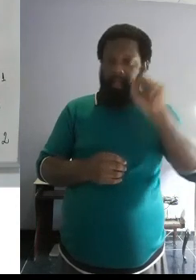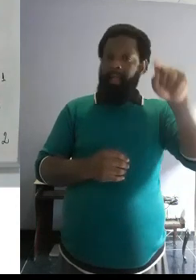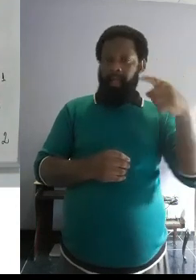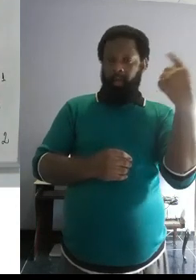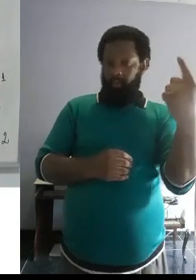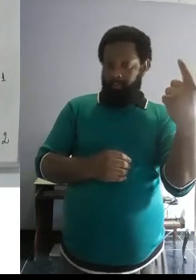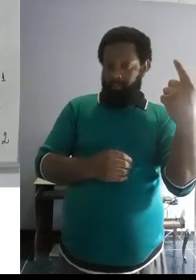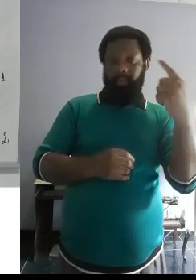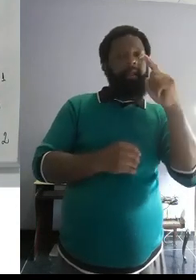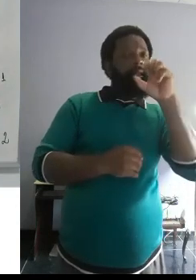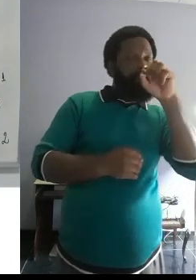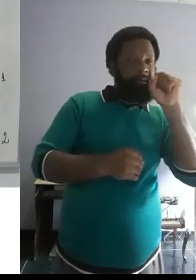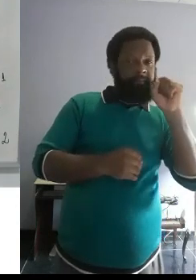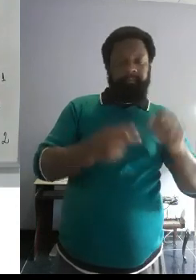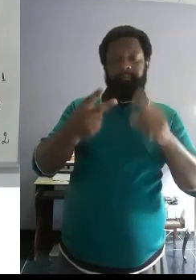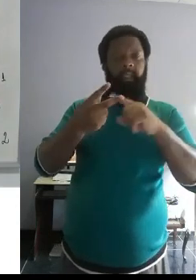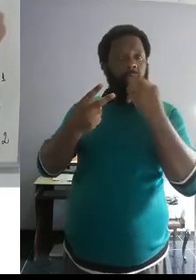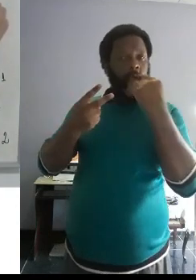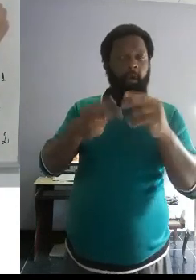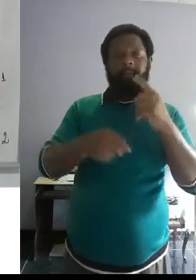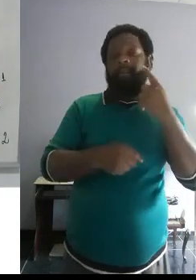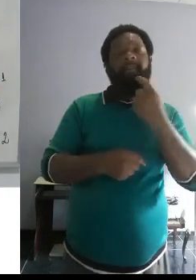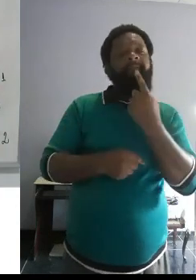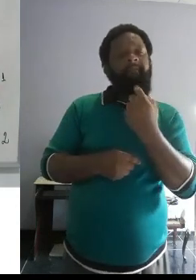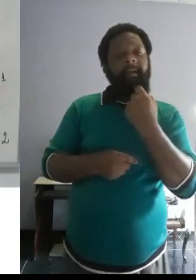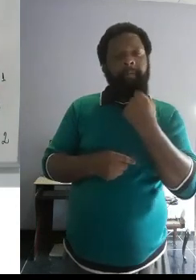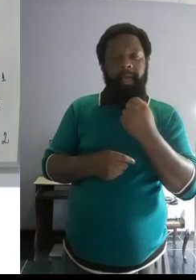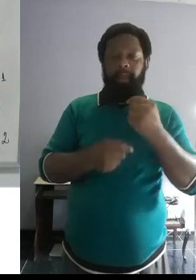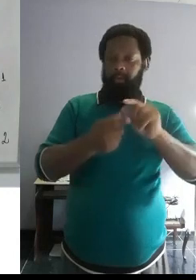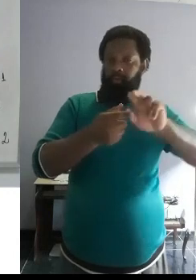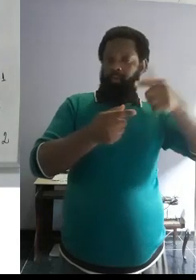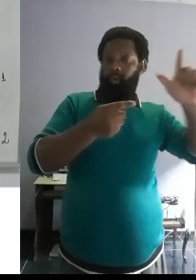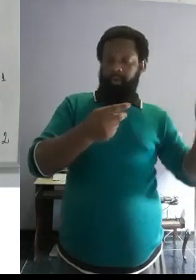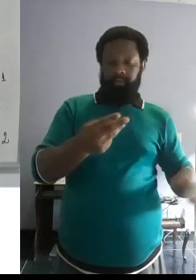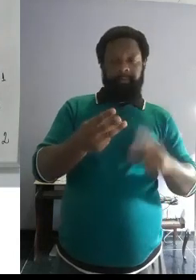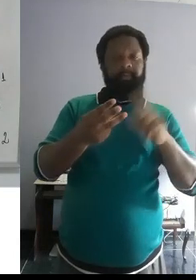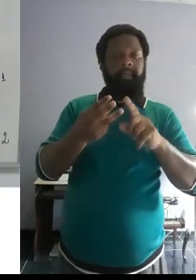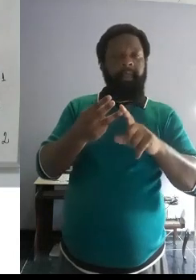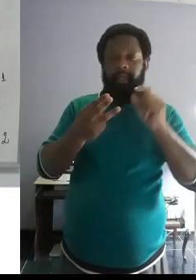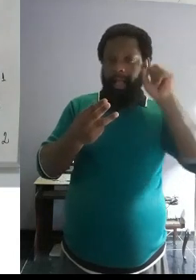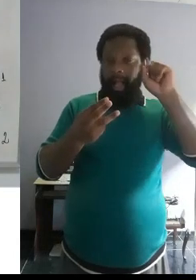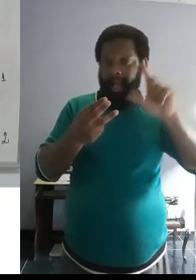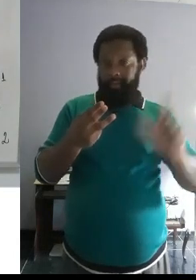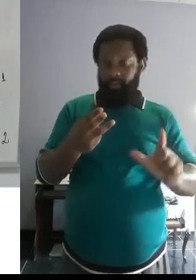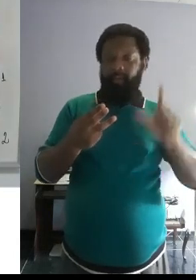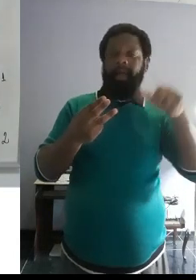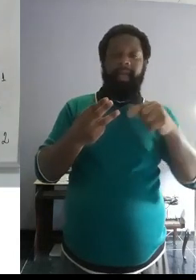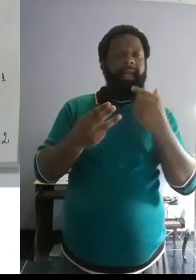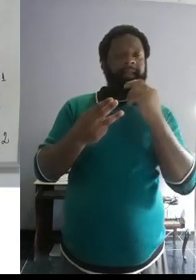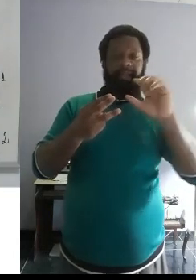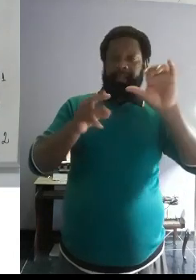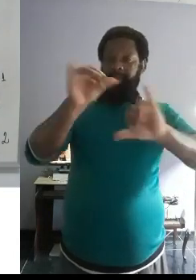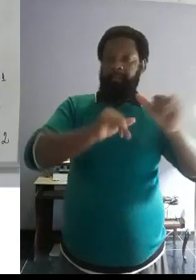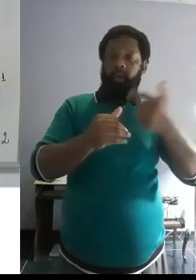elemento químico laranja. Tudo que é vermelho representa um elemento químico vermelho. E tudo que é azul representa um elemento